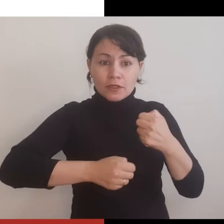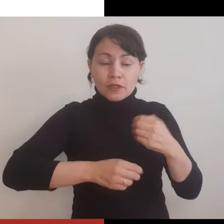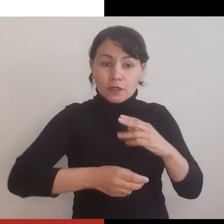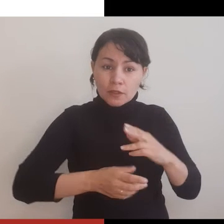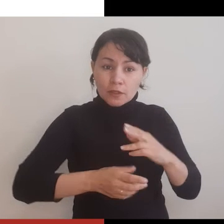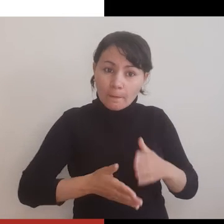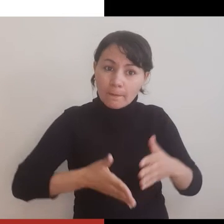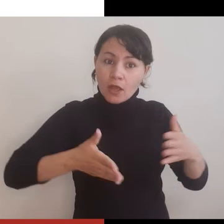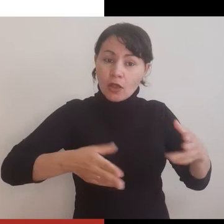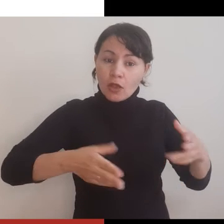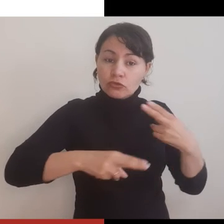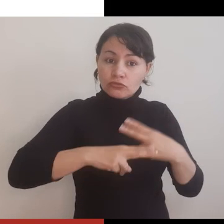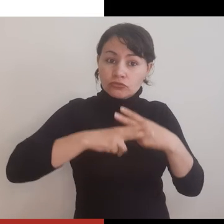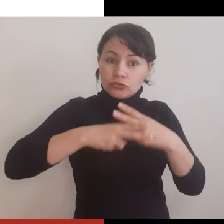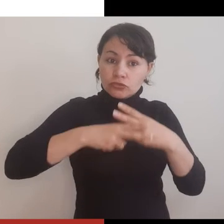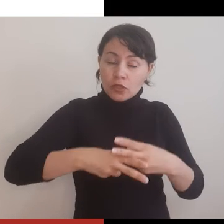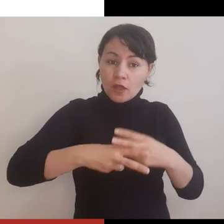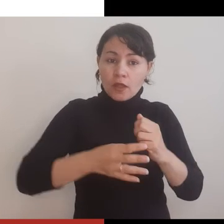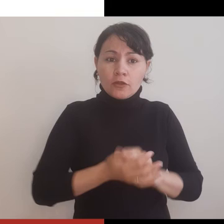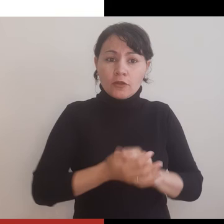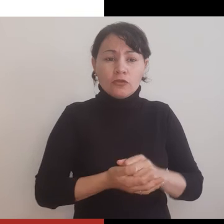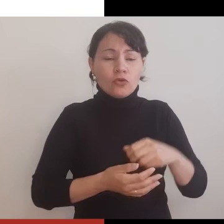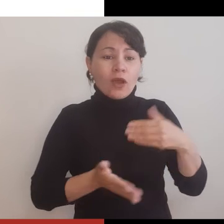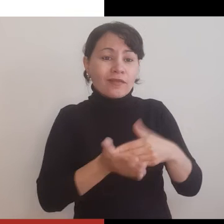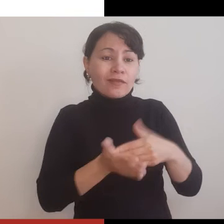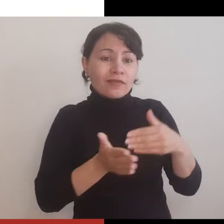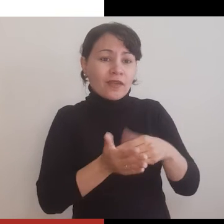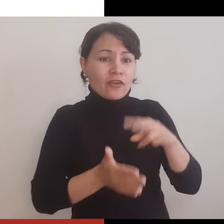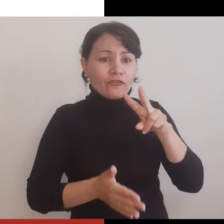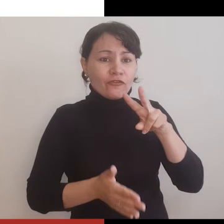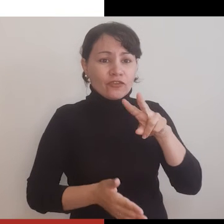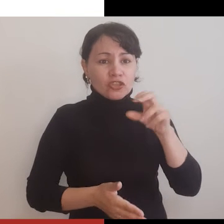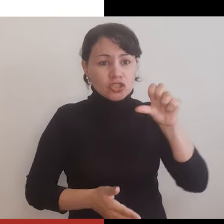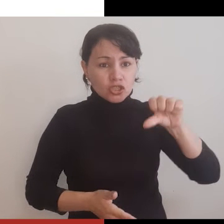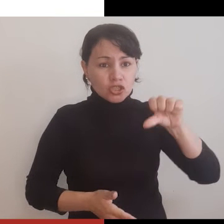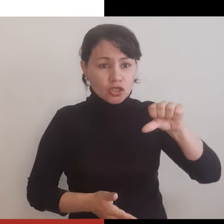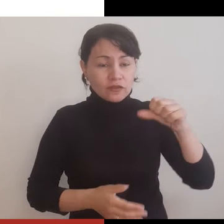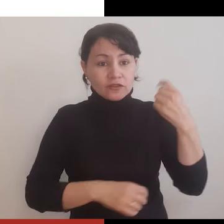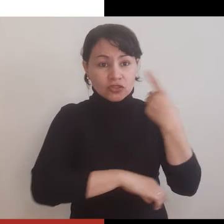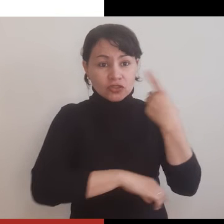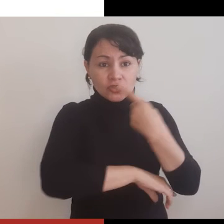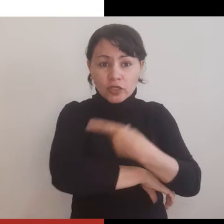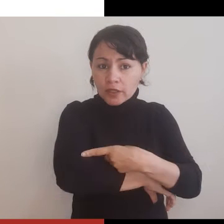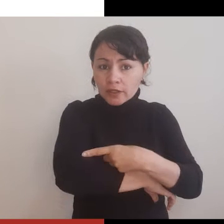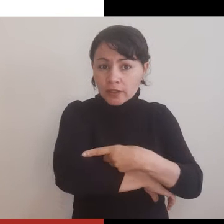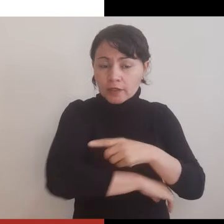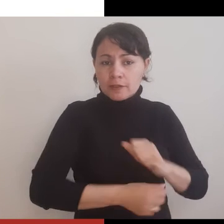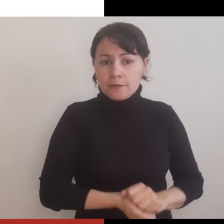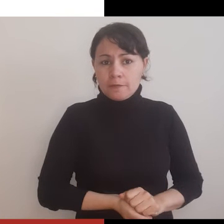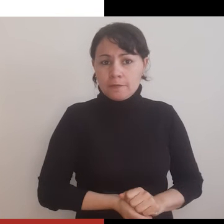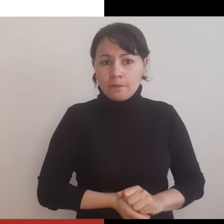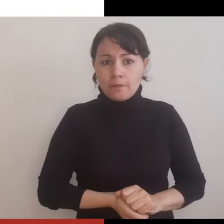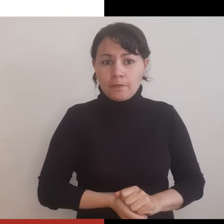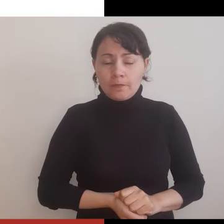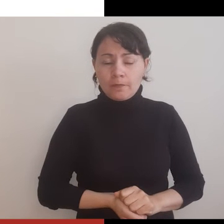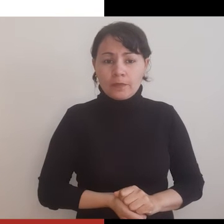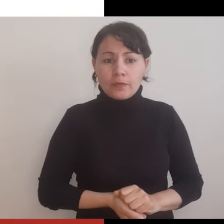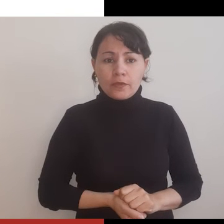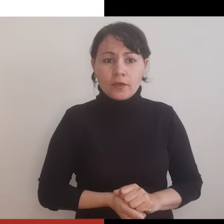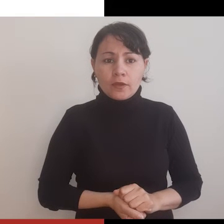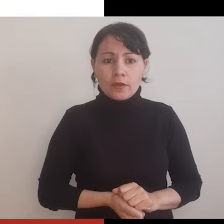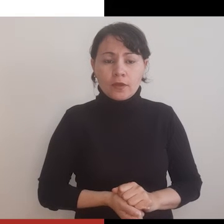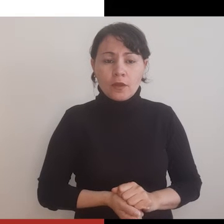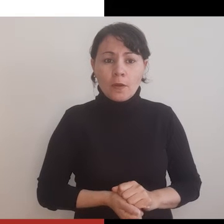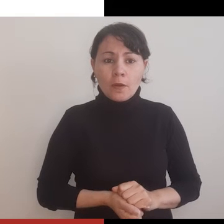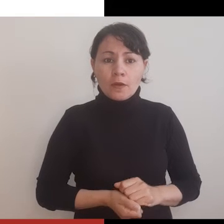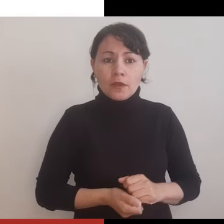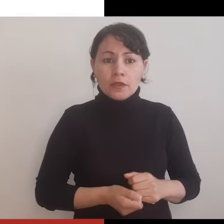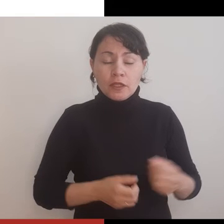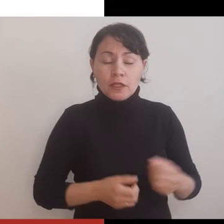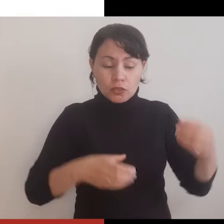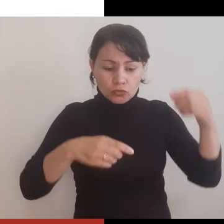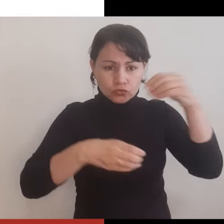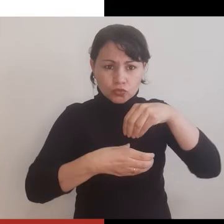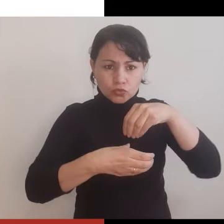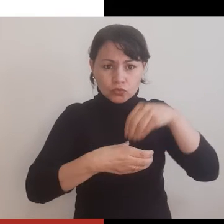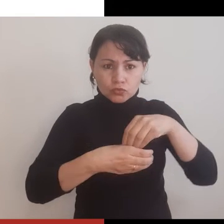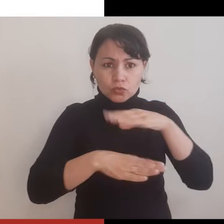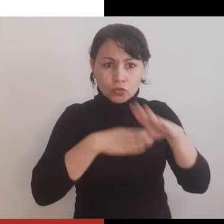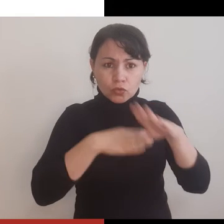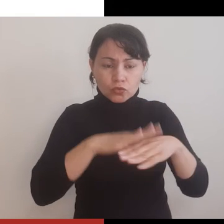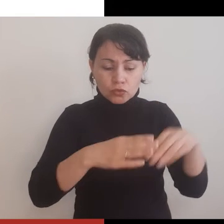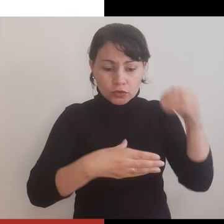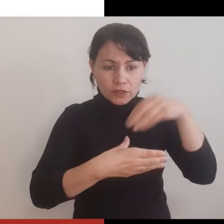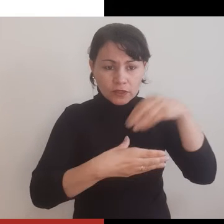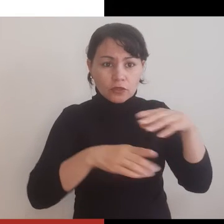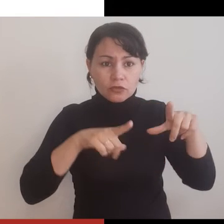aqueles acima de 29 dias, porém, eles estão, apesar de estarem dentro de uma mesma sala,